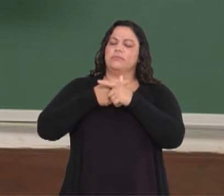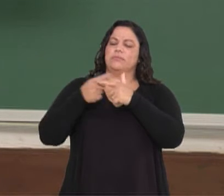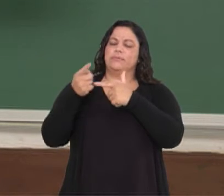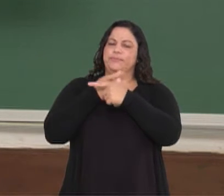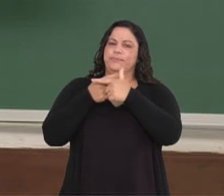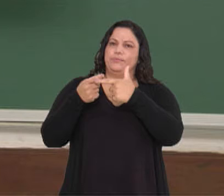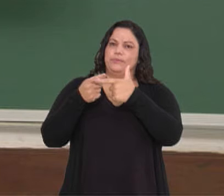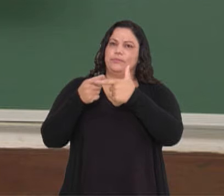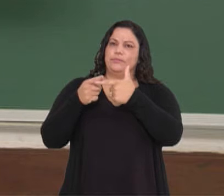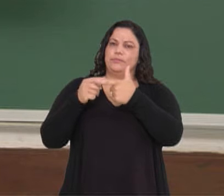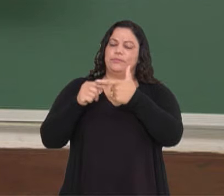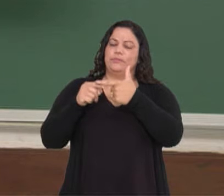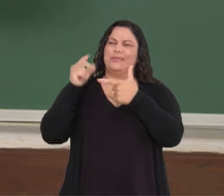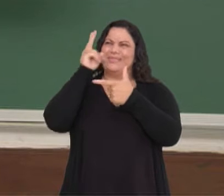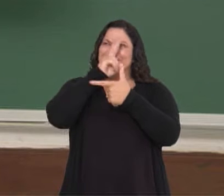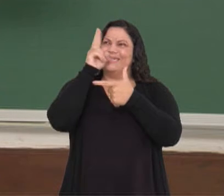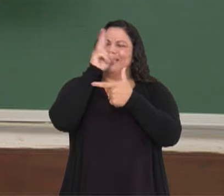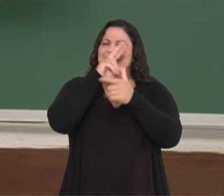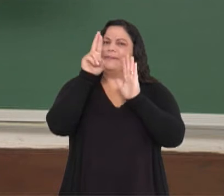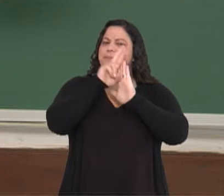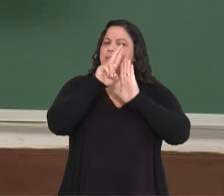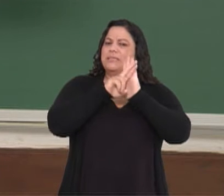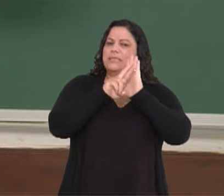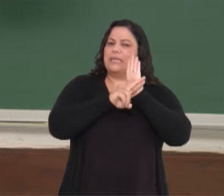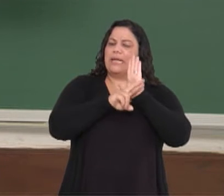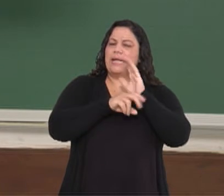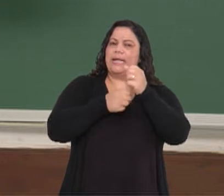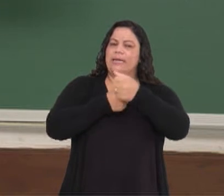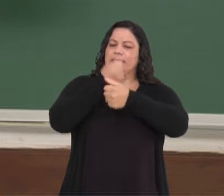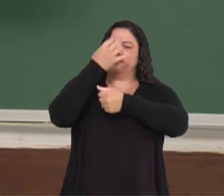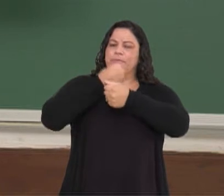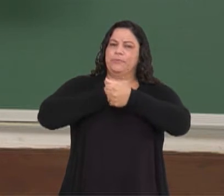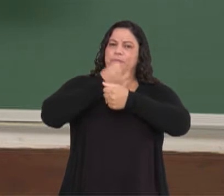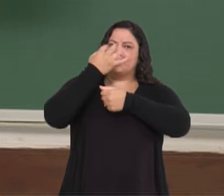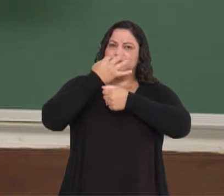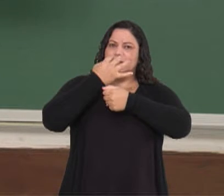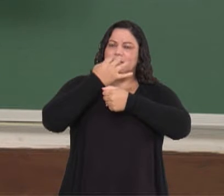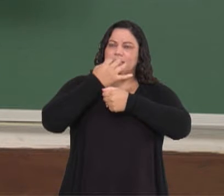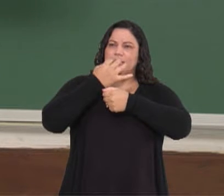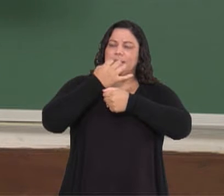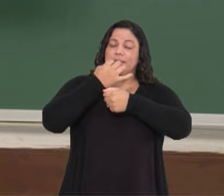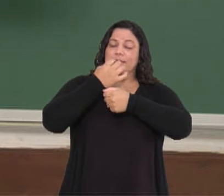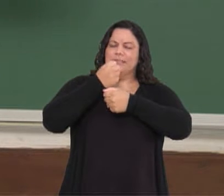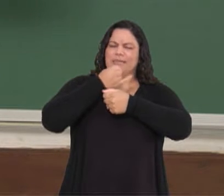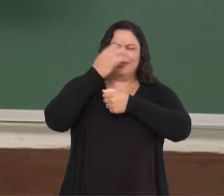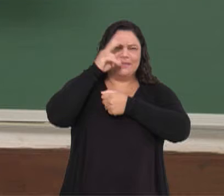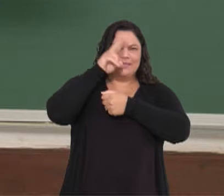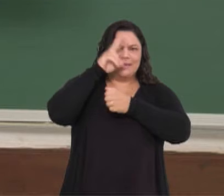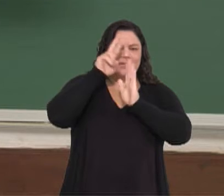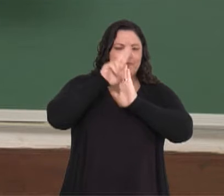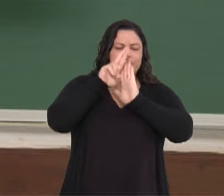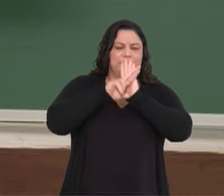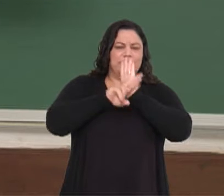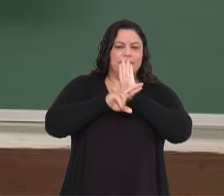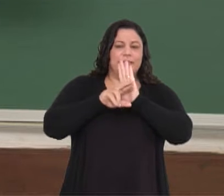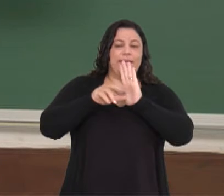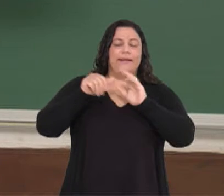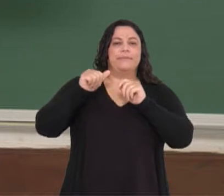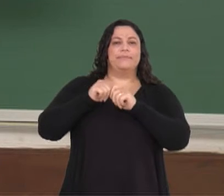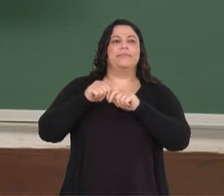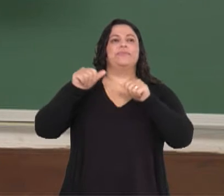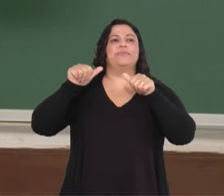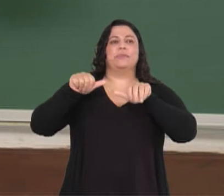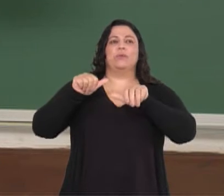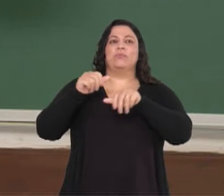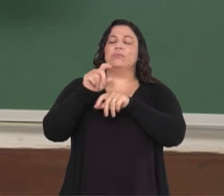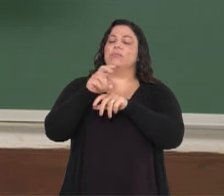cubo por x ao quadrado, lembram lá da regra de potência? Na divisão eu mantenho a base e subtraio os expoentes. 3 menos